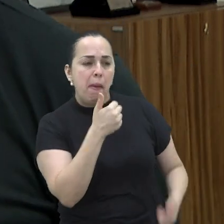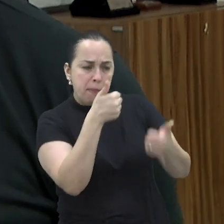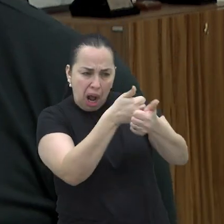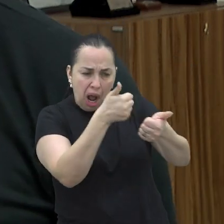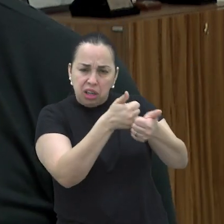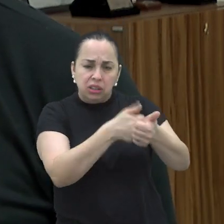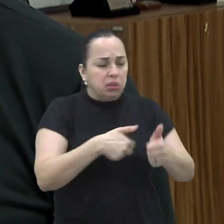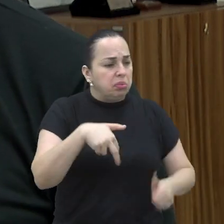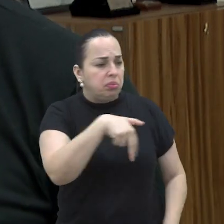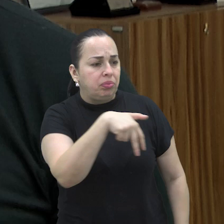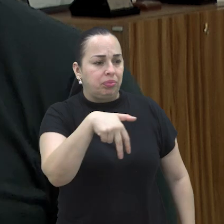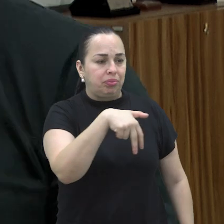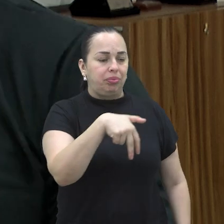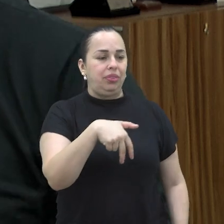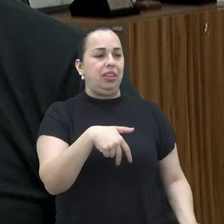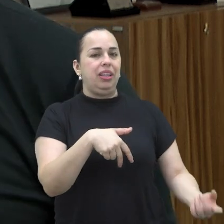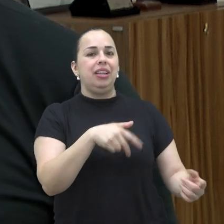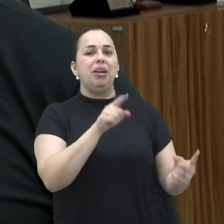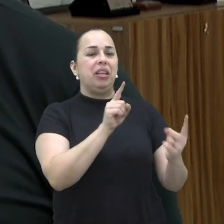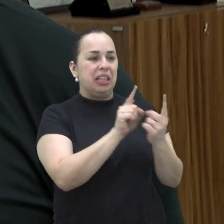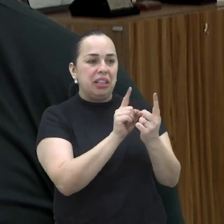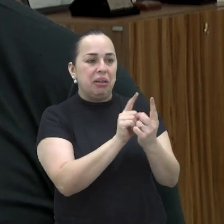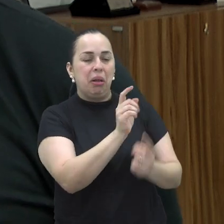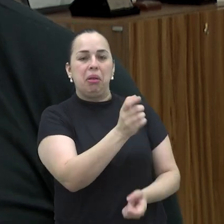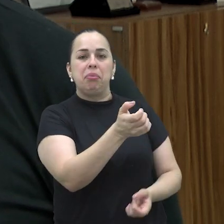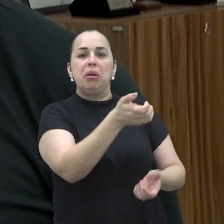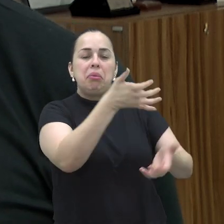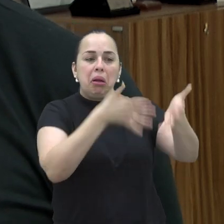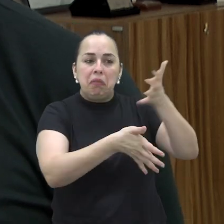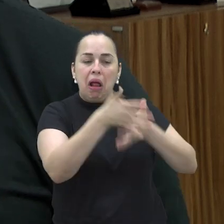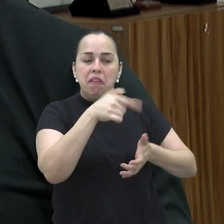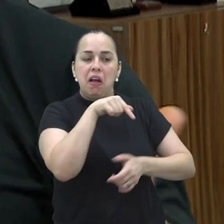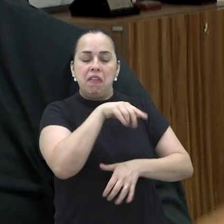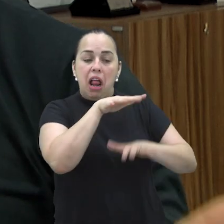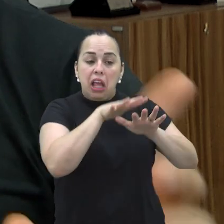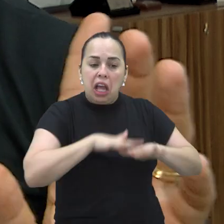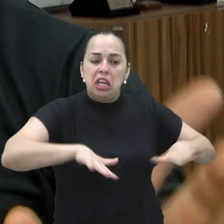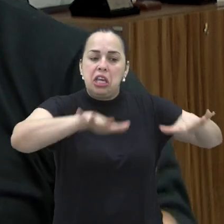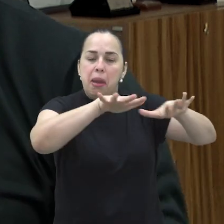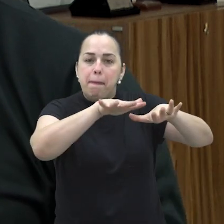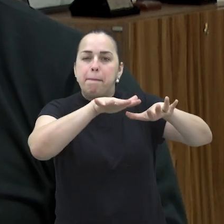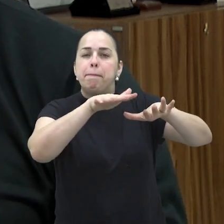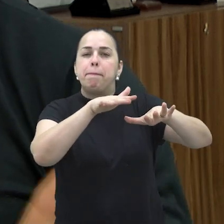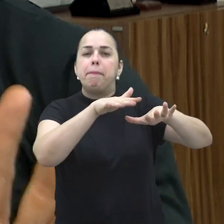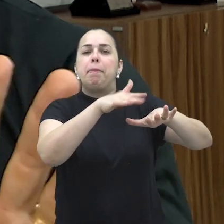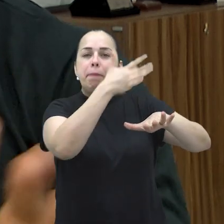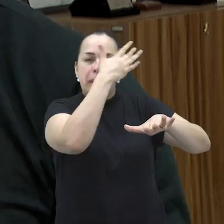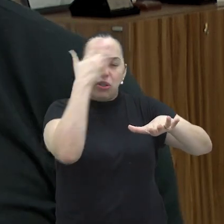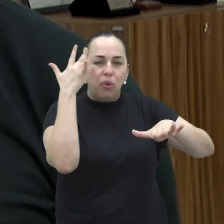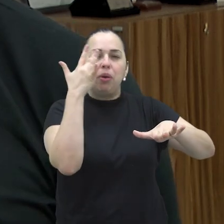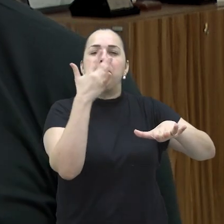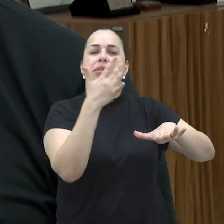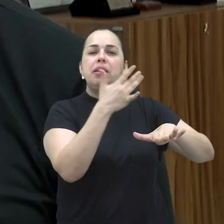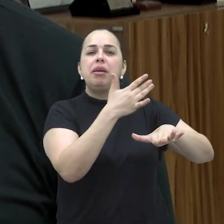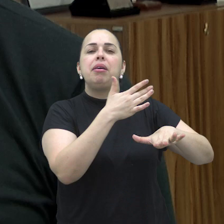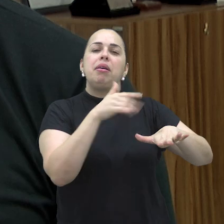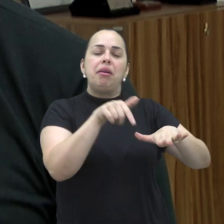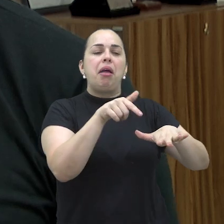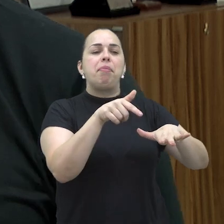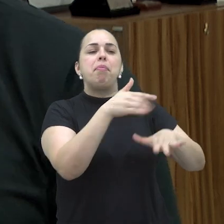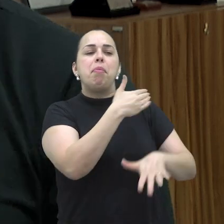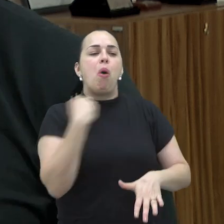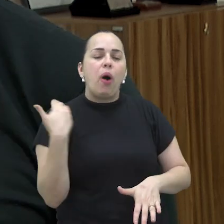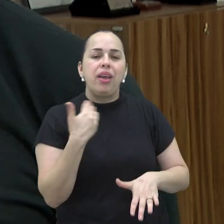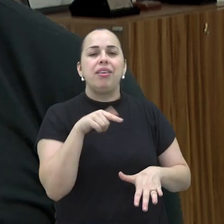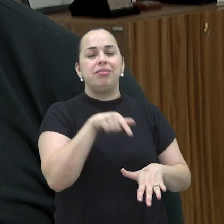seguinte, onde tem um restaurante que você quer conhecer, e o atendente falar para você, o atendente do hotel, que ali no último ano morreram 5 pessoas